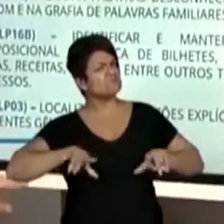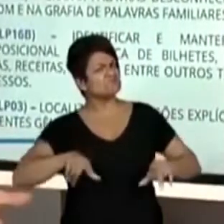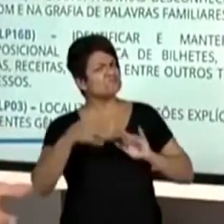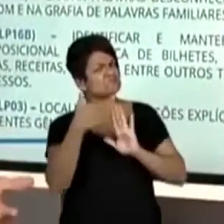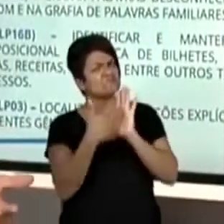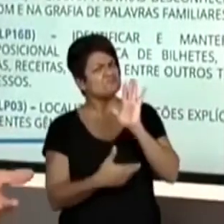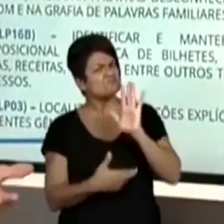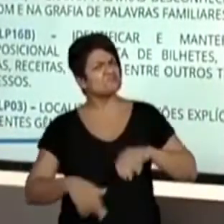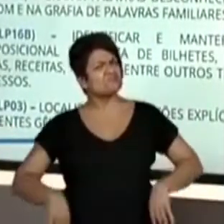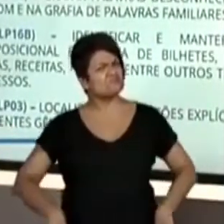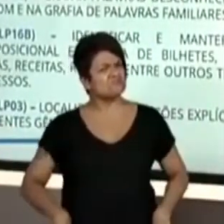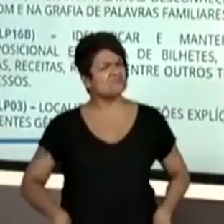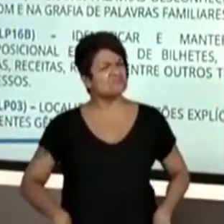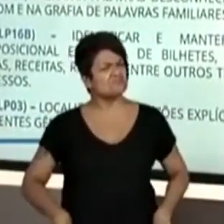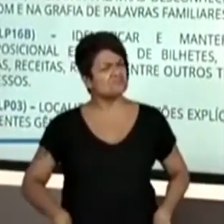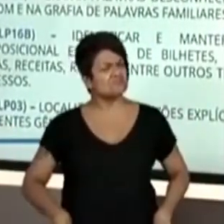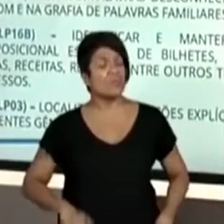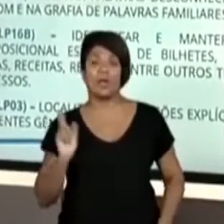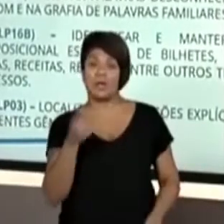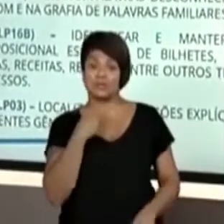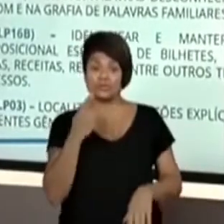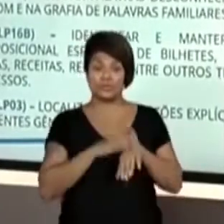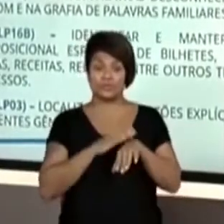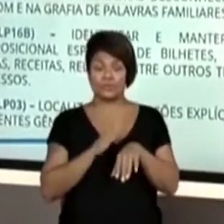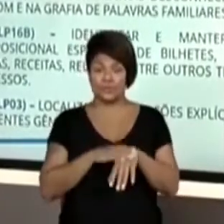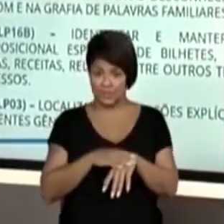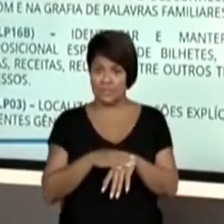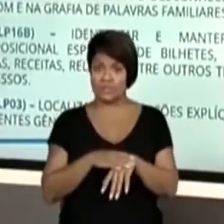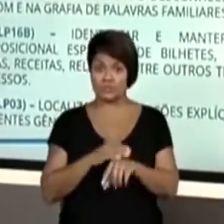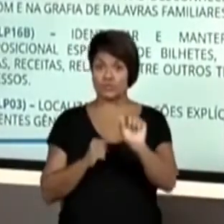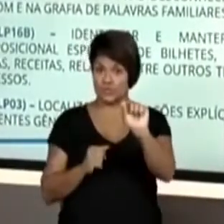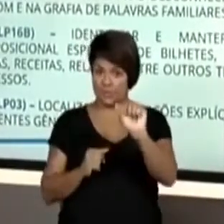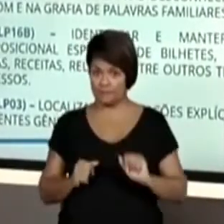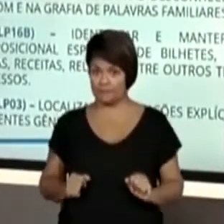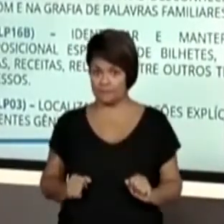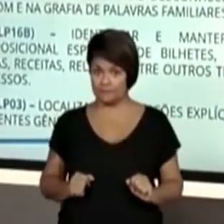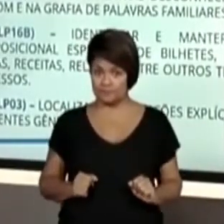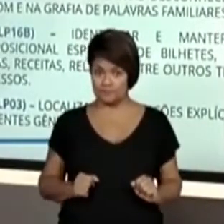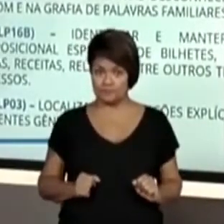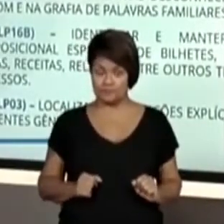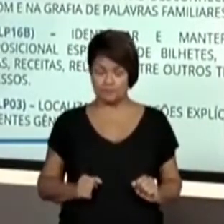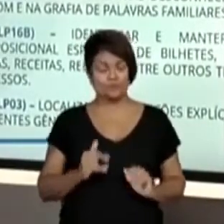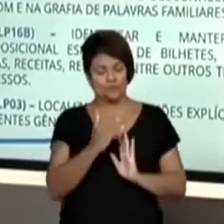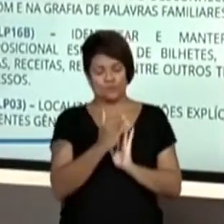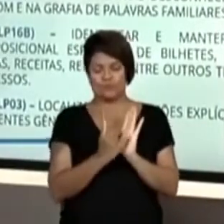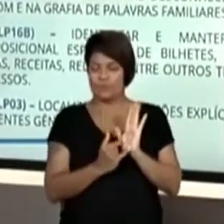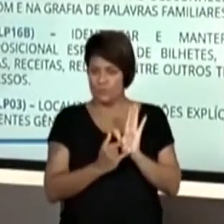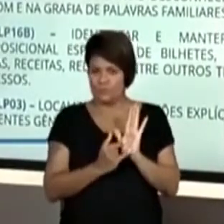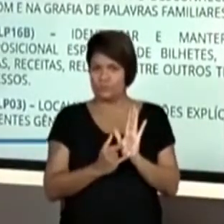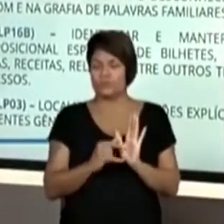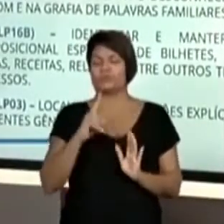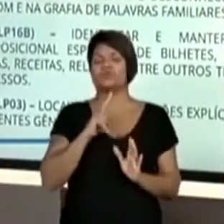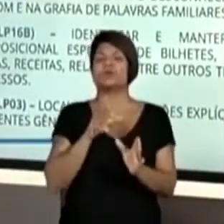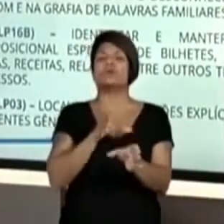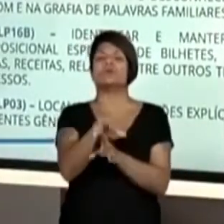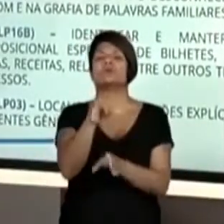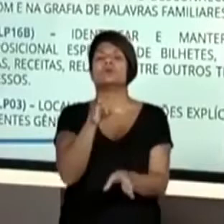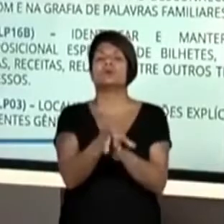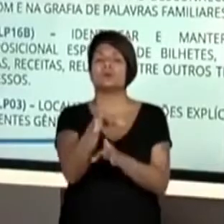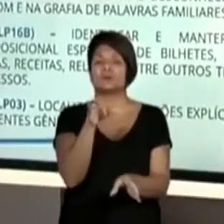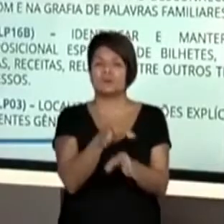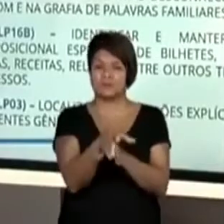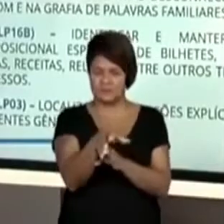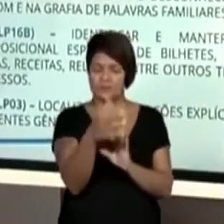não teve receita. Nós fizemos, na verdade, trabalhamos com um texto que tinha orientações